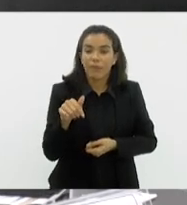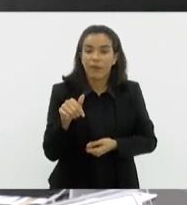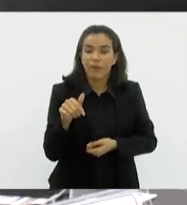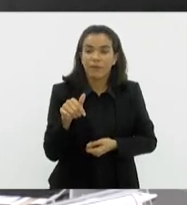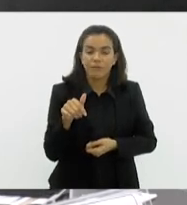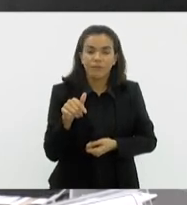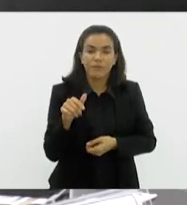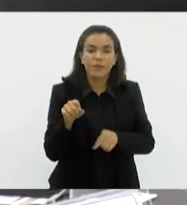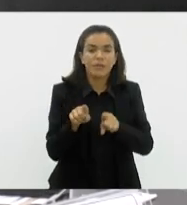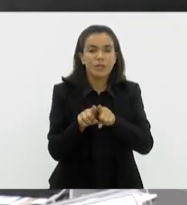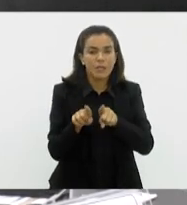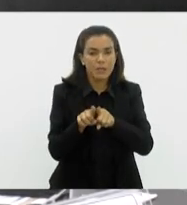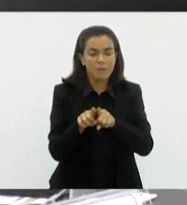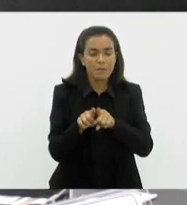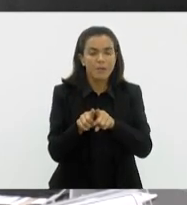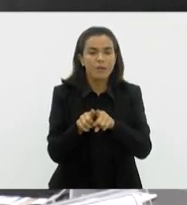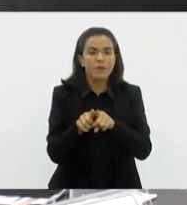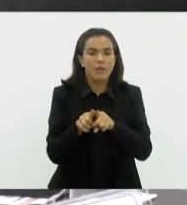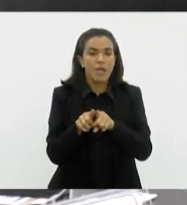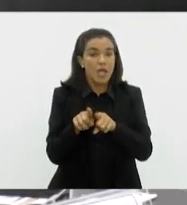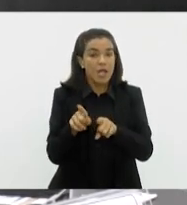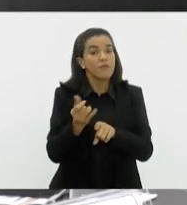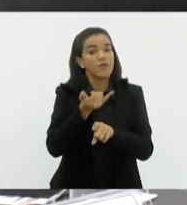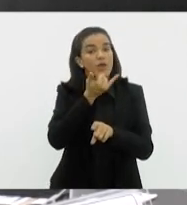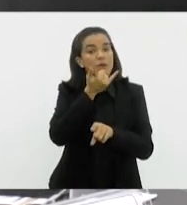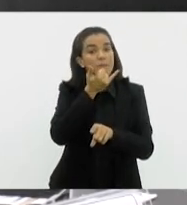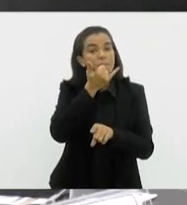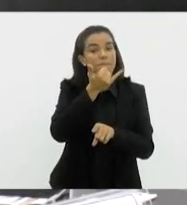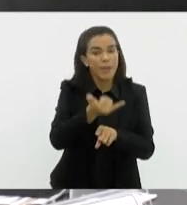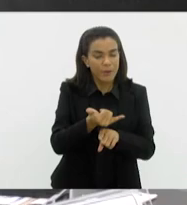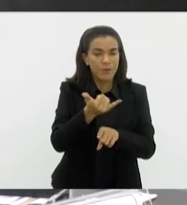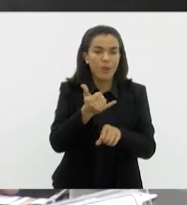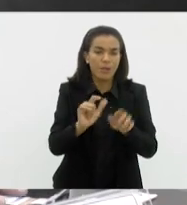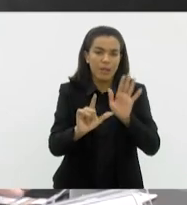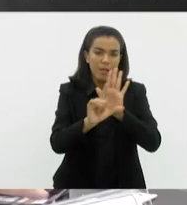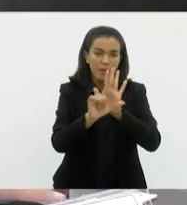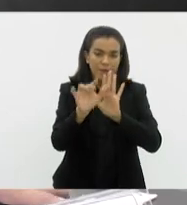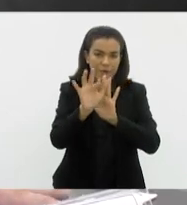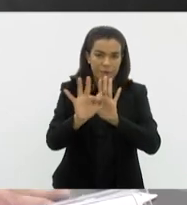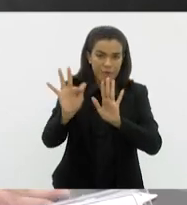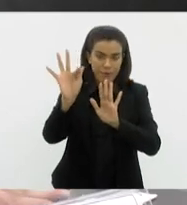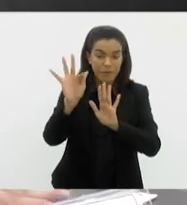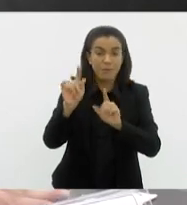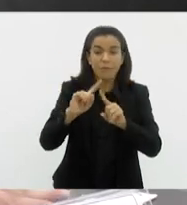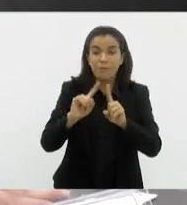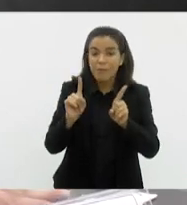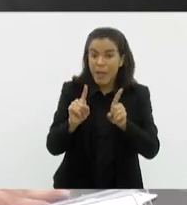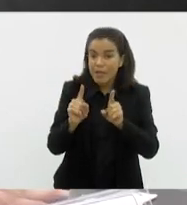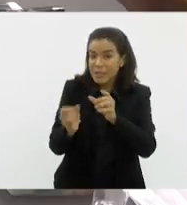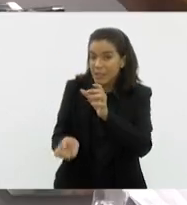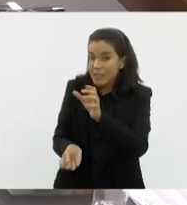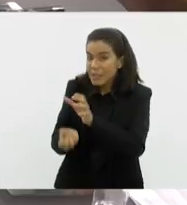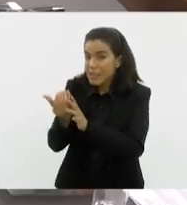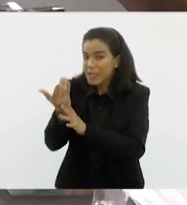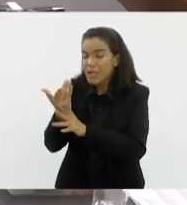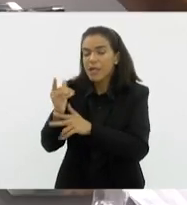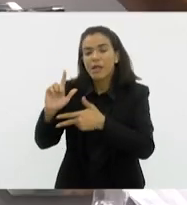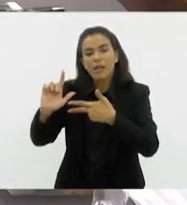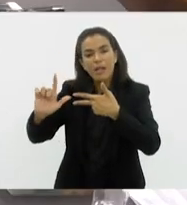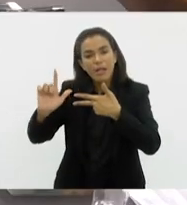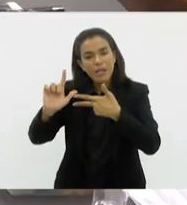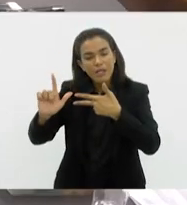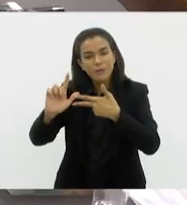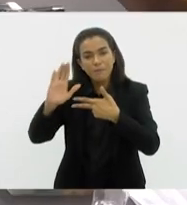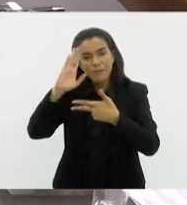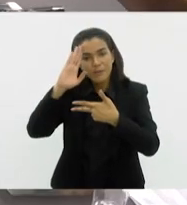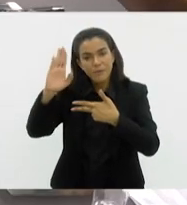até depois ele foi absorvido pela legislação federal e faz valer para o Brasil inteiro, mas ela nasceu em assembleias legislativas, mais